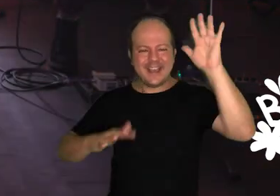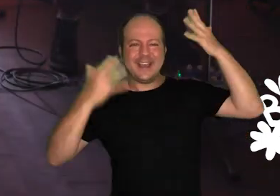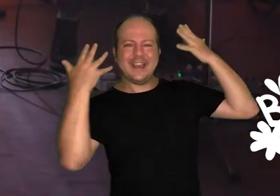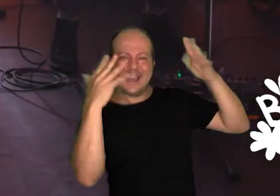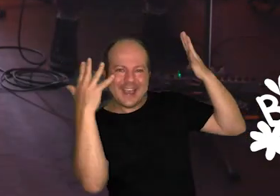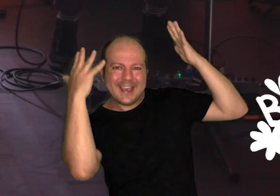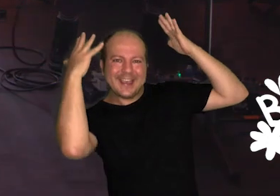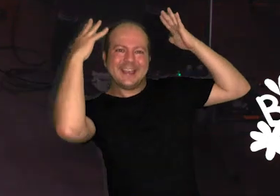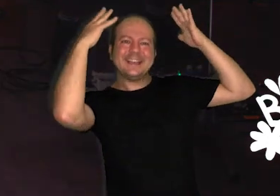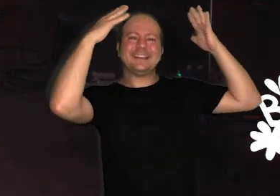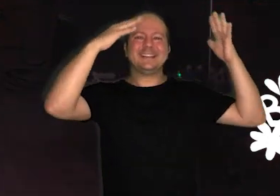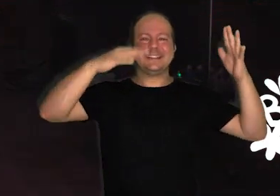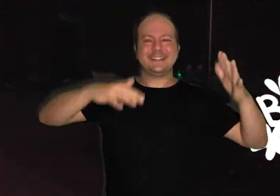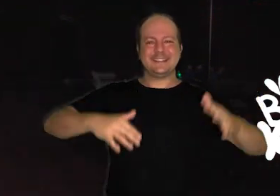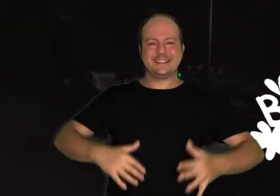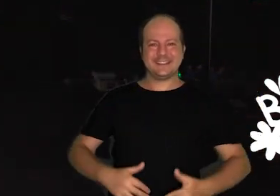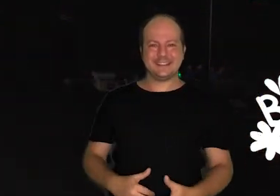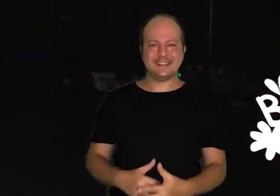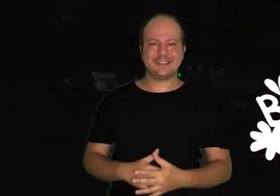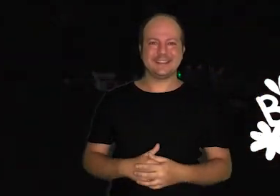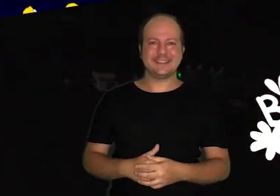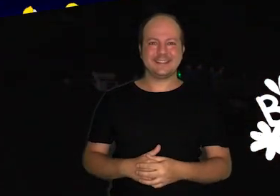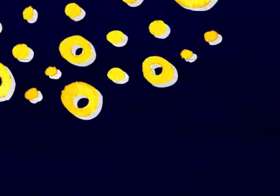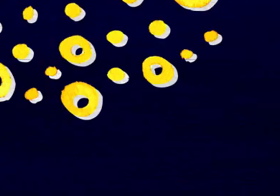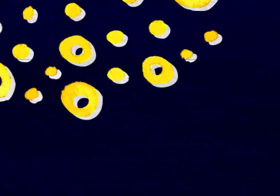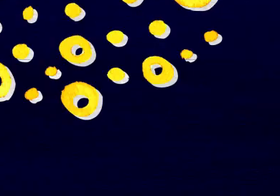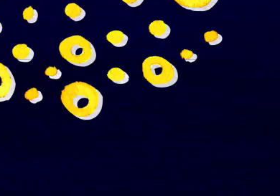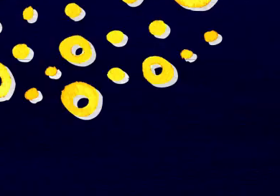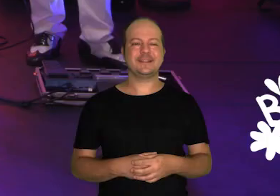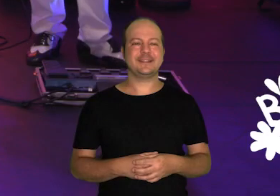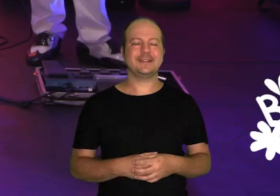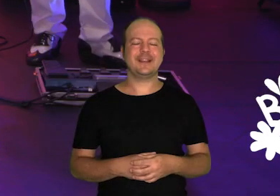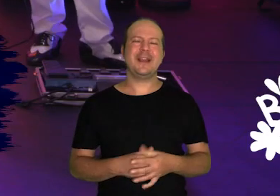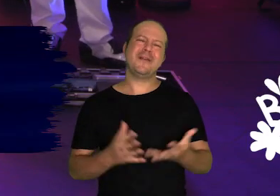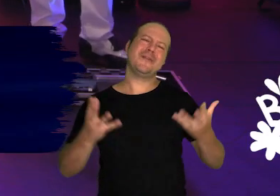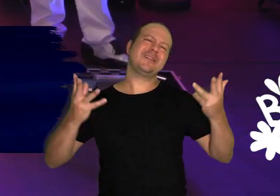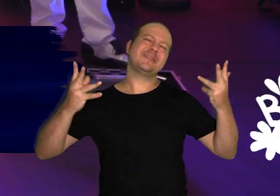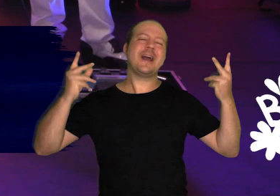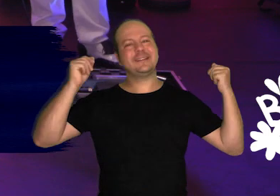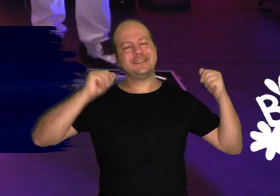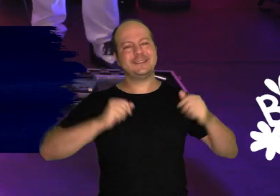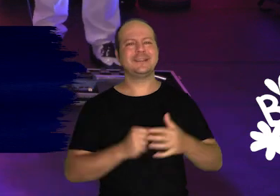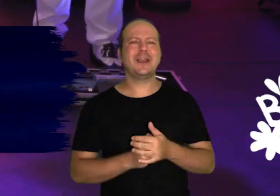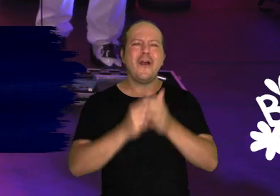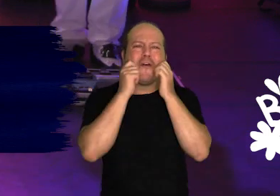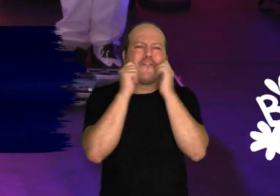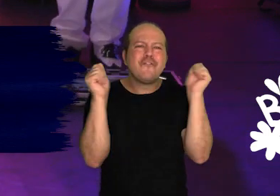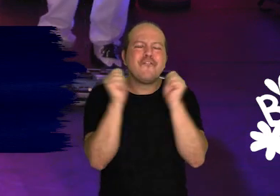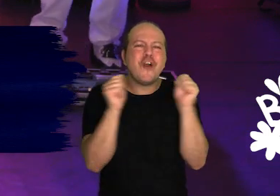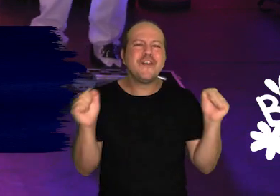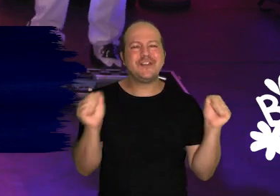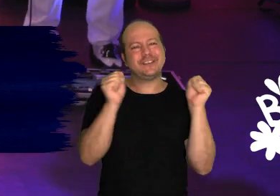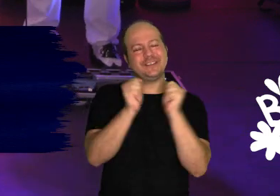Yeah. fantástico, fofo, com